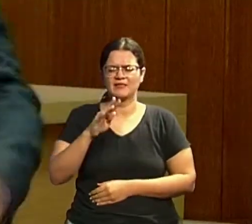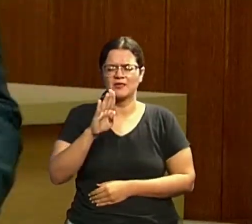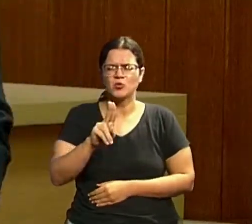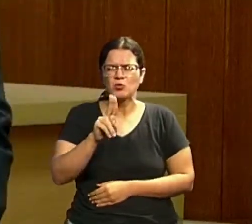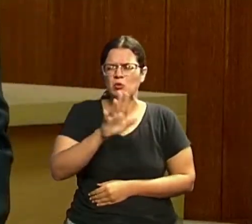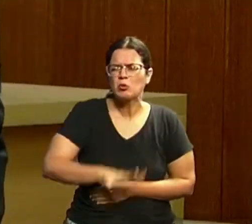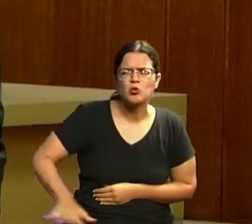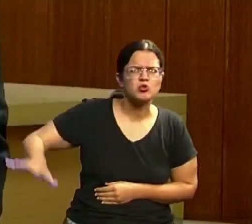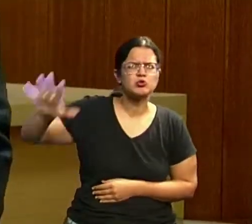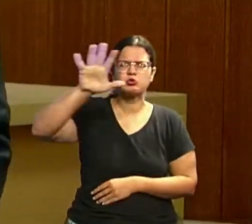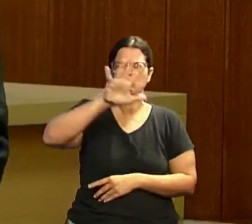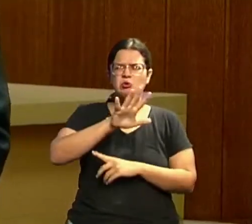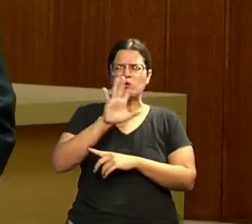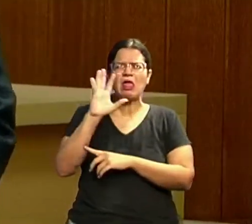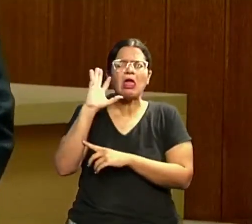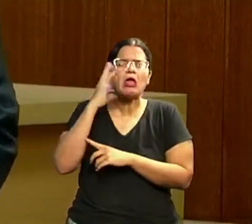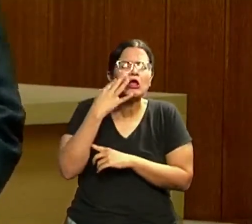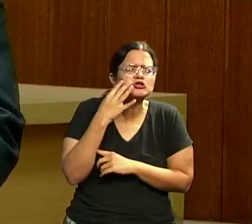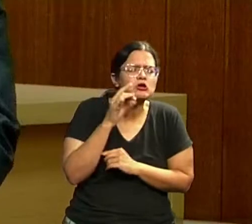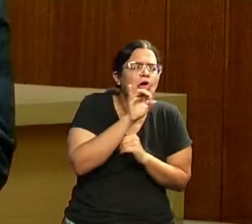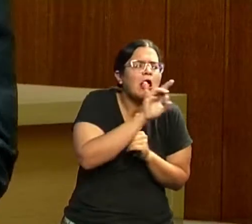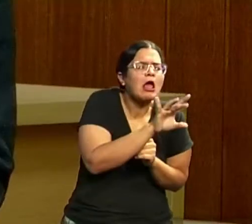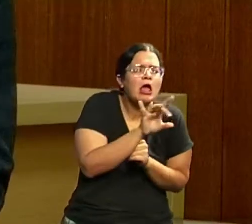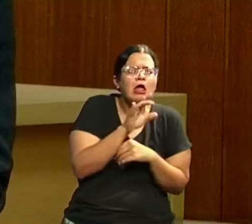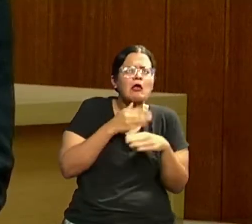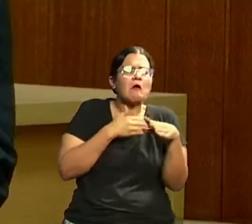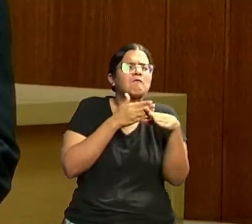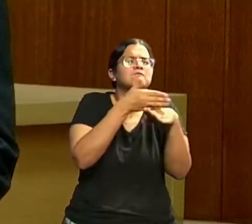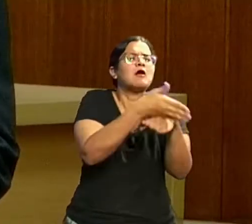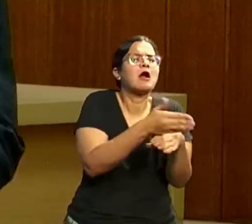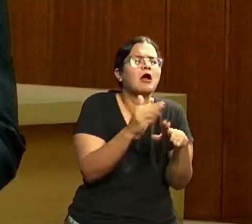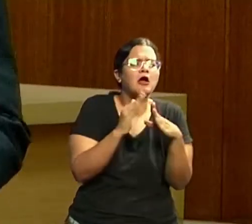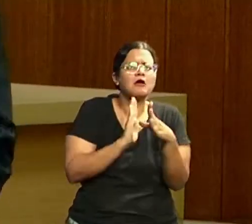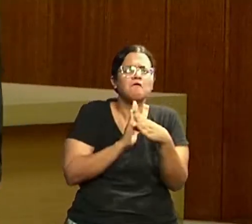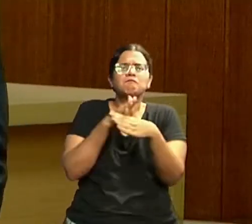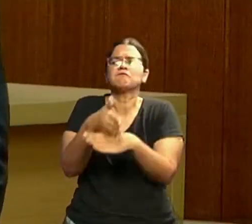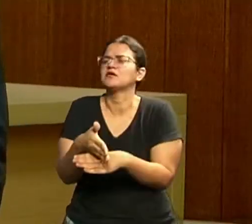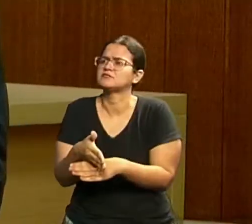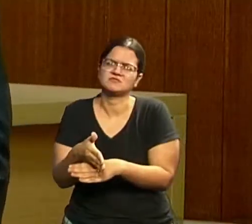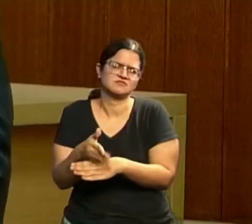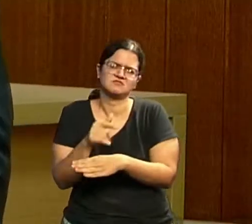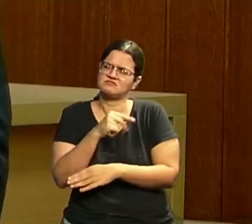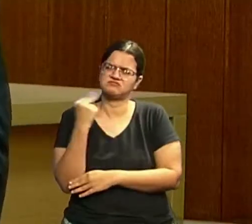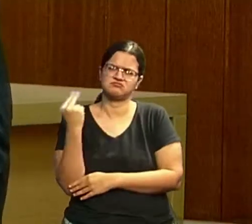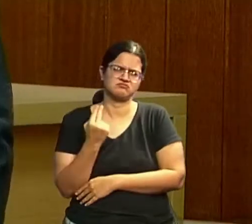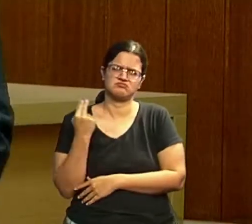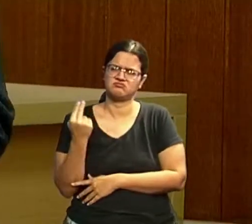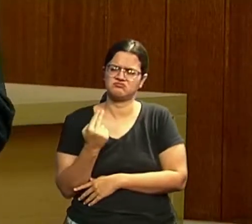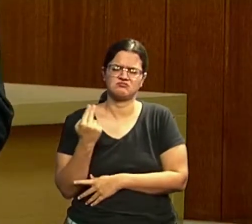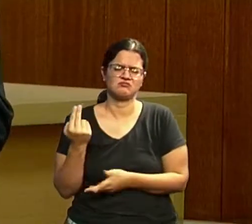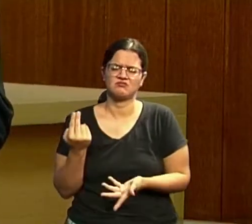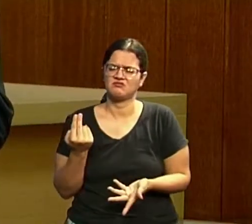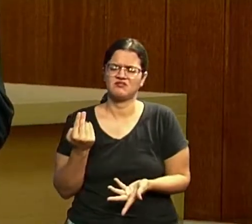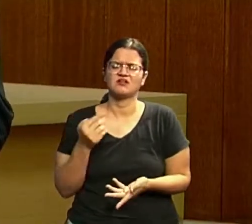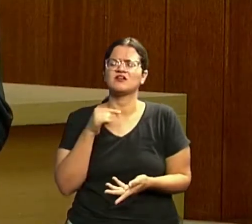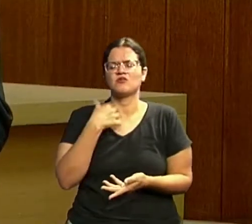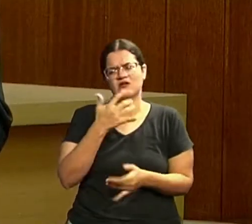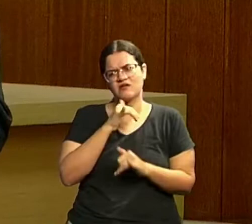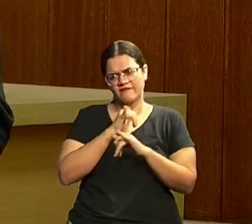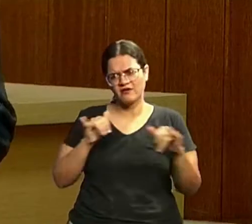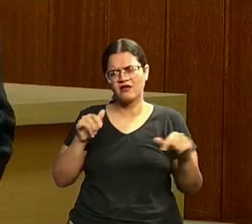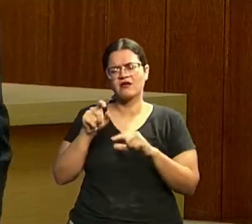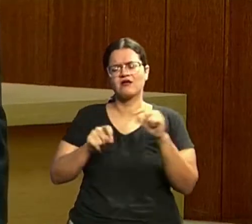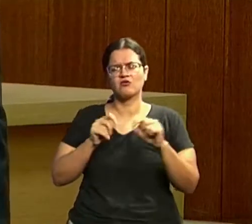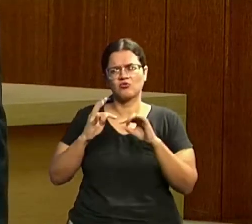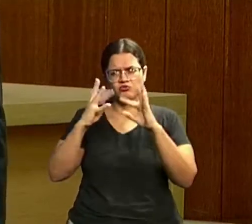global e tentar resolver indo na casa de um ou de outro, isso não vai dar certo, né? Então eu quero dizer